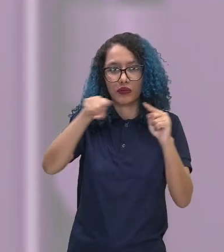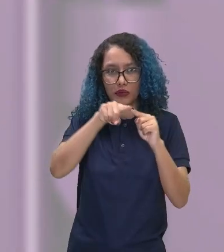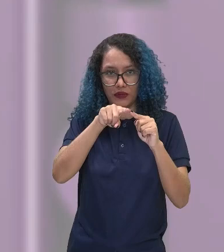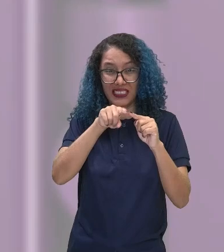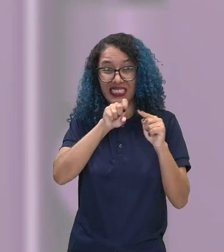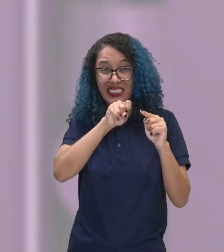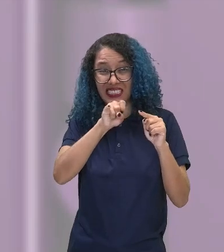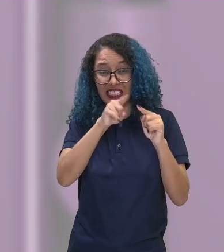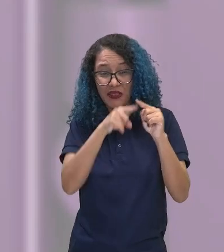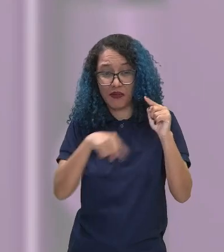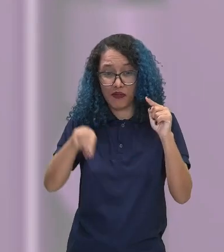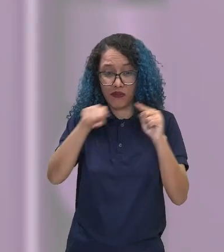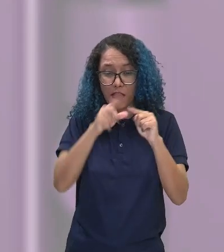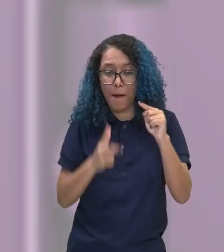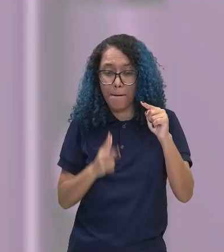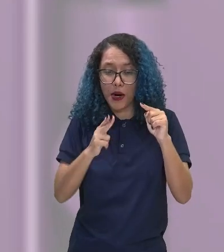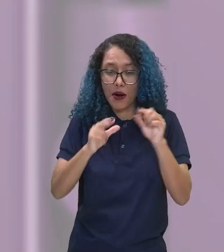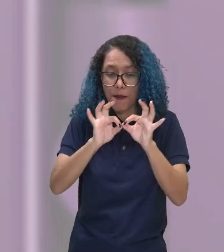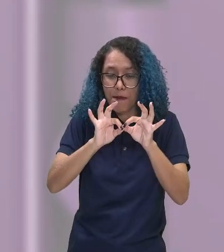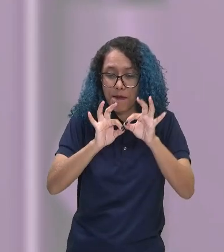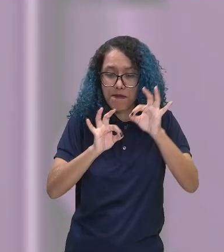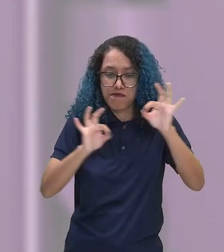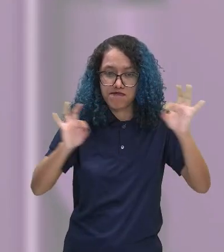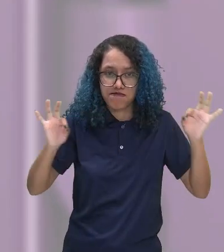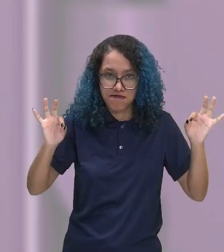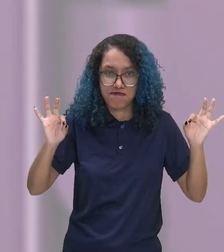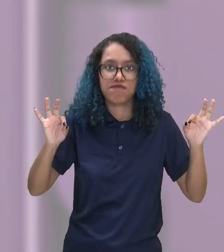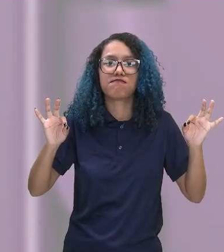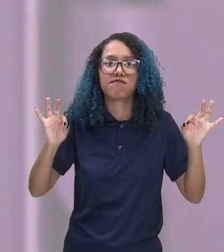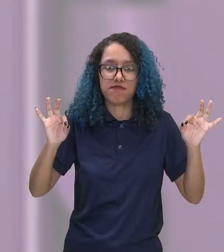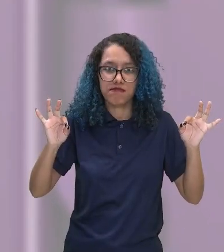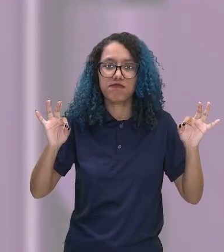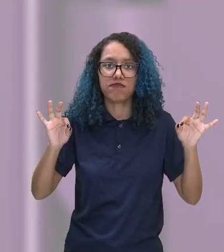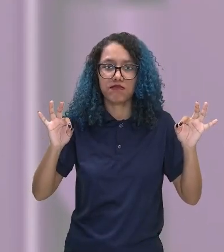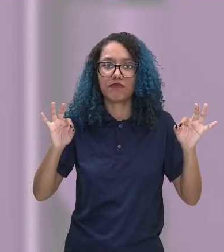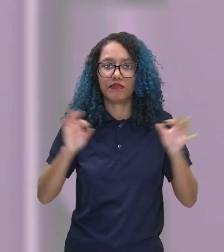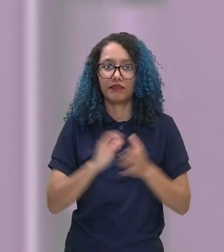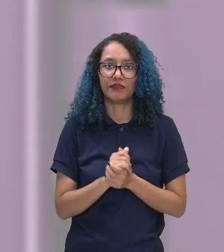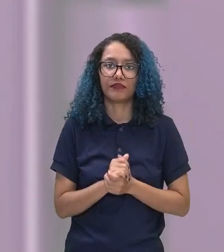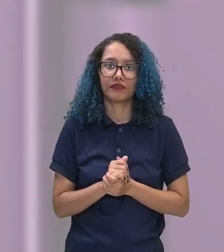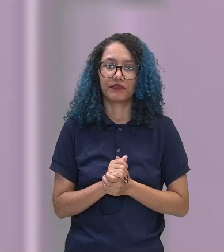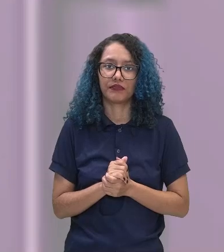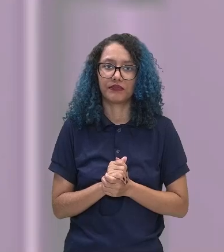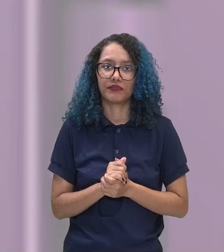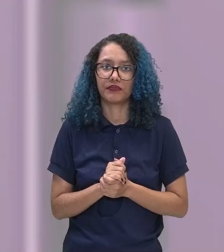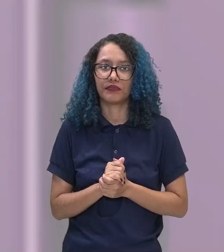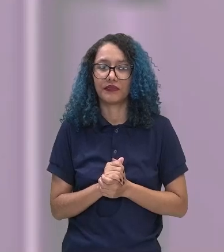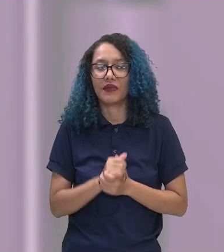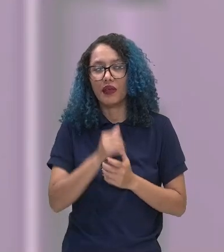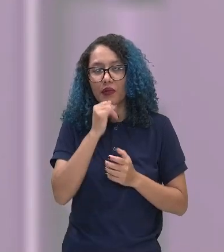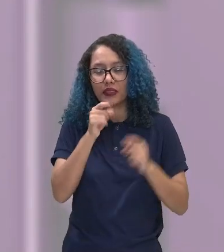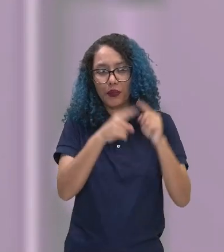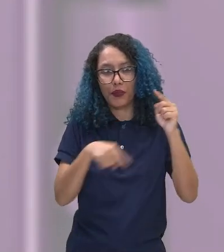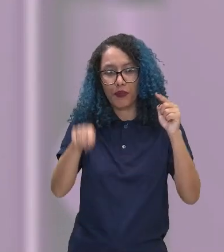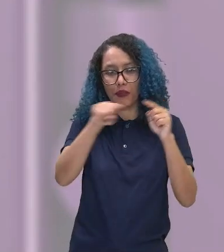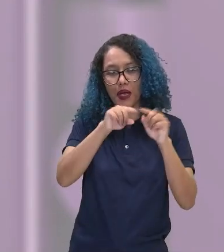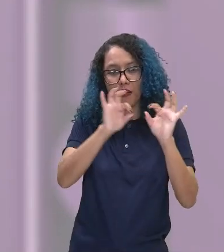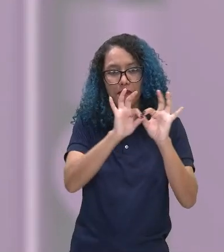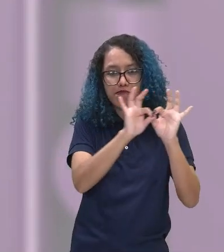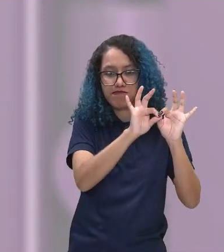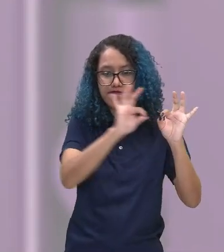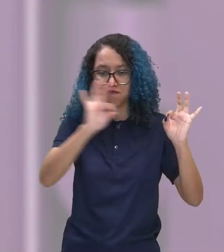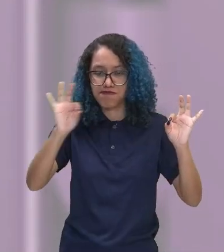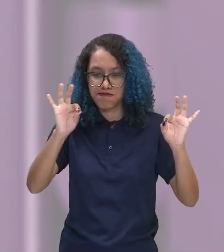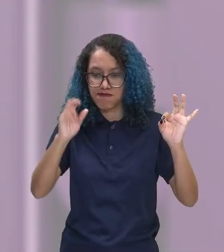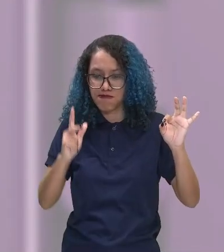Muito bem, pessoal. Vira aí, o comprimento da circunferência nada mais é como se fosse passar uma linha em volta do círculo, fazer cortar e medir, tá bom?